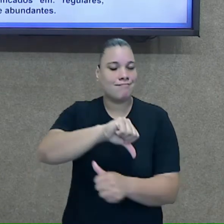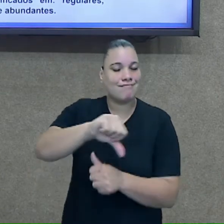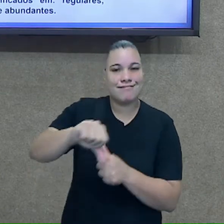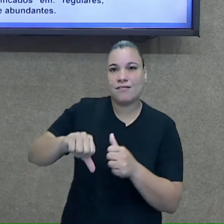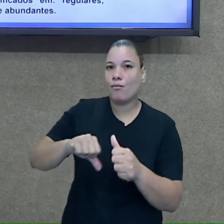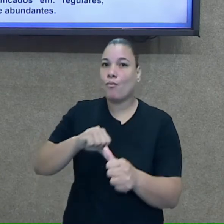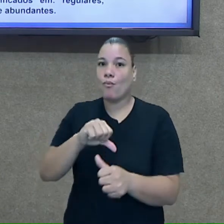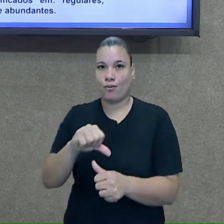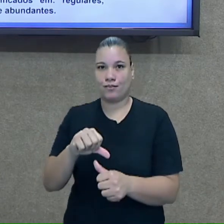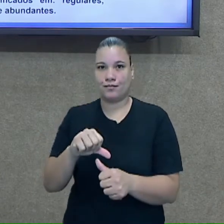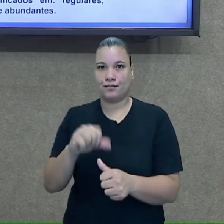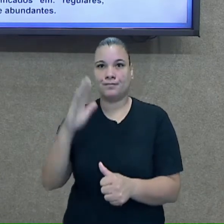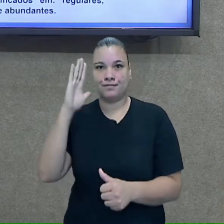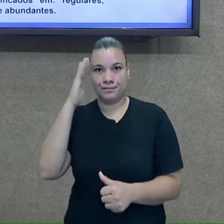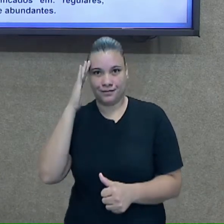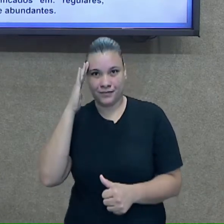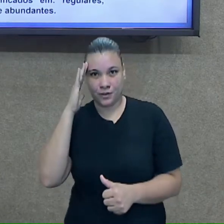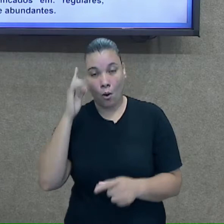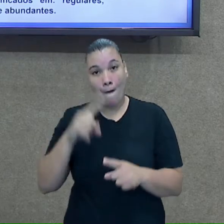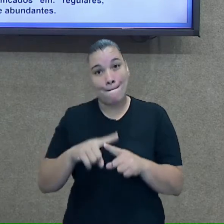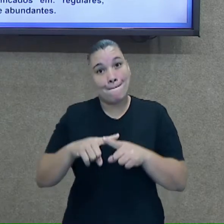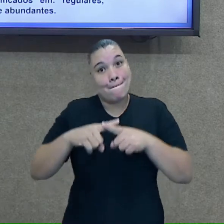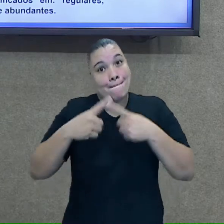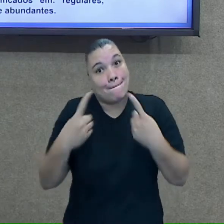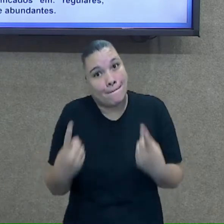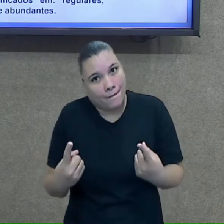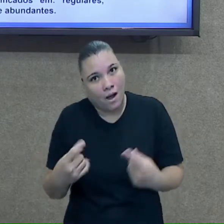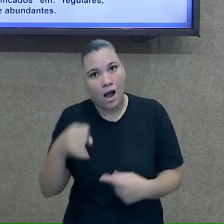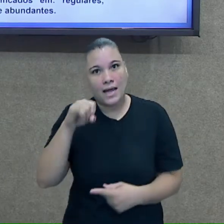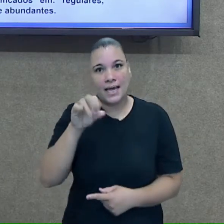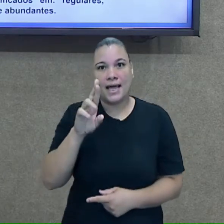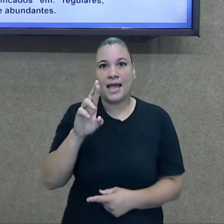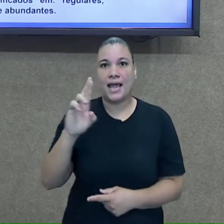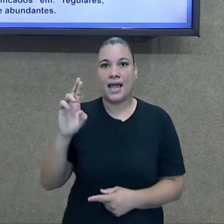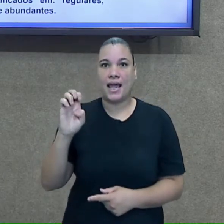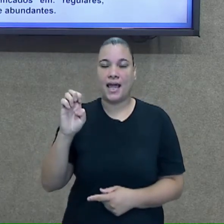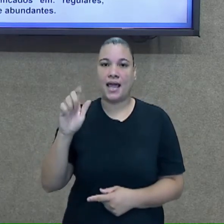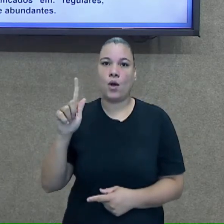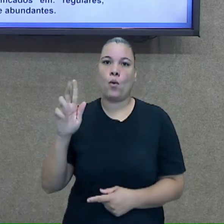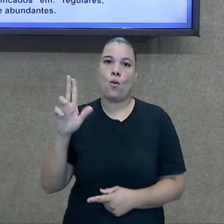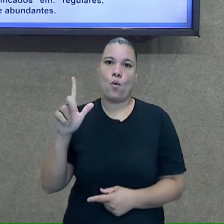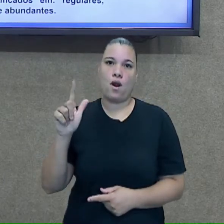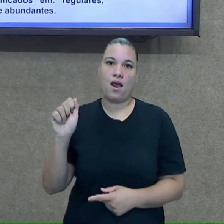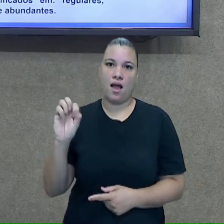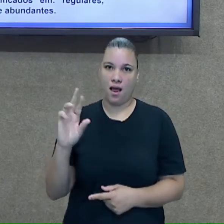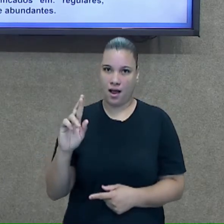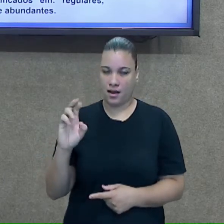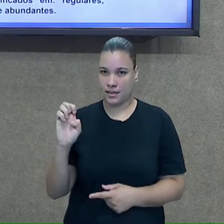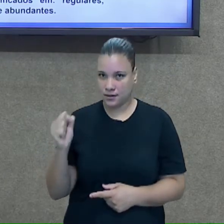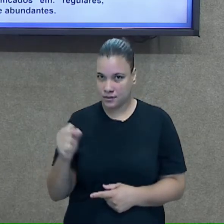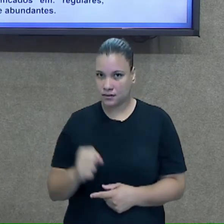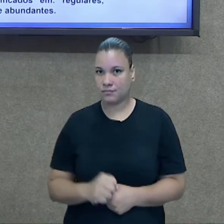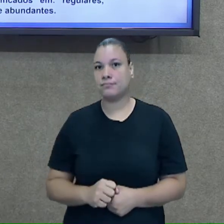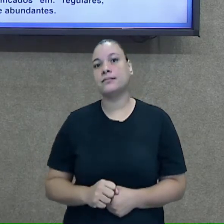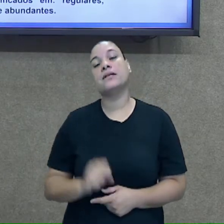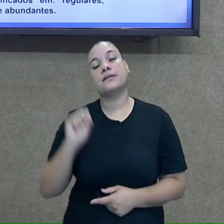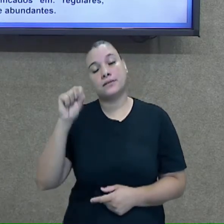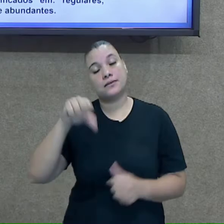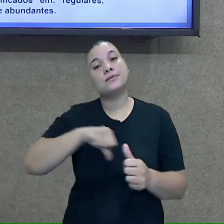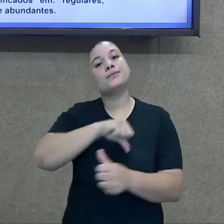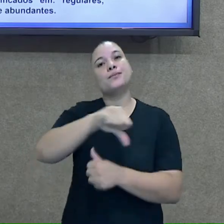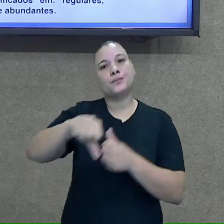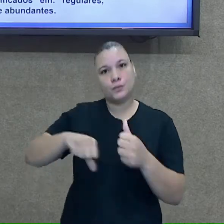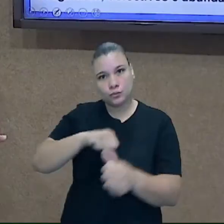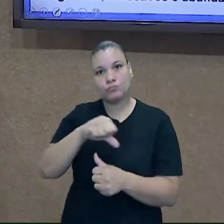mudanças. Já o irregulares, não, ele apresentam grandes mudanças. E defectivos? Bem, defectivos são aqueles verbos